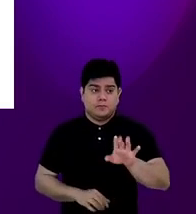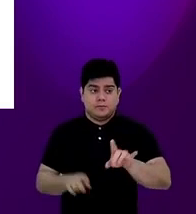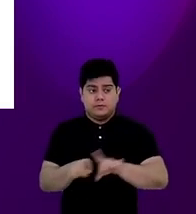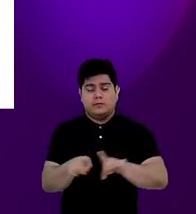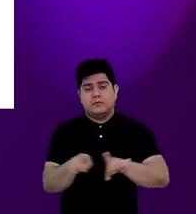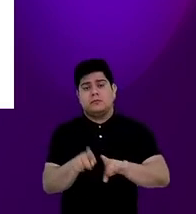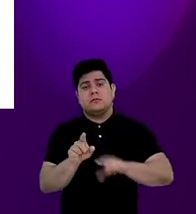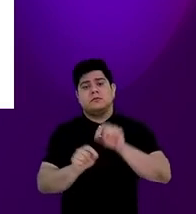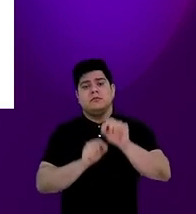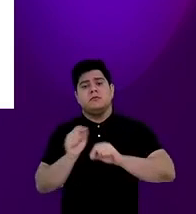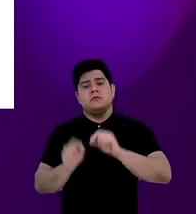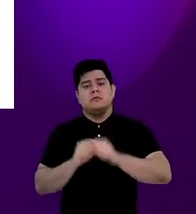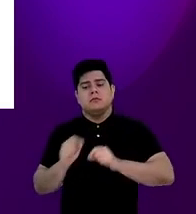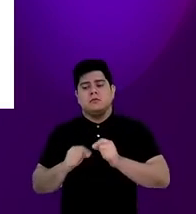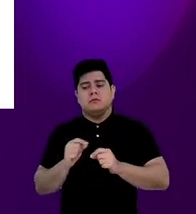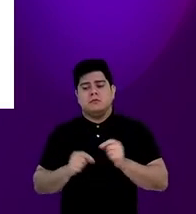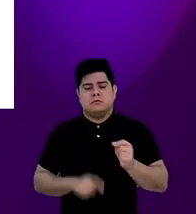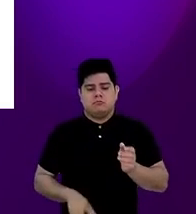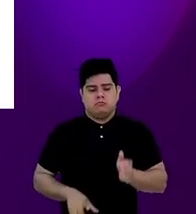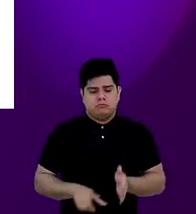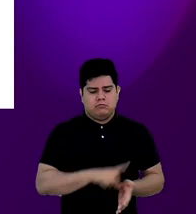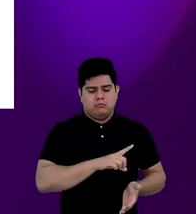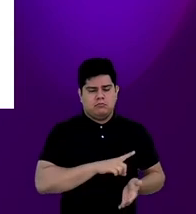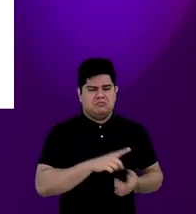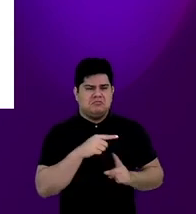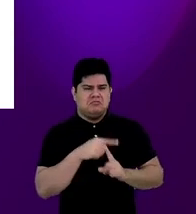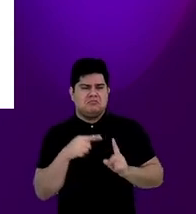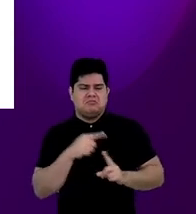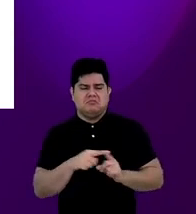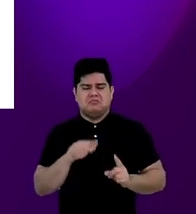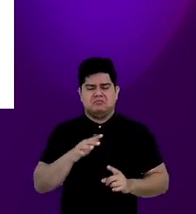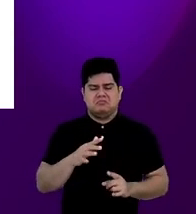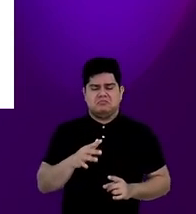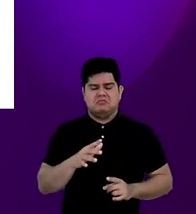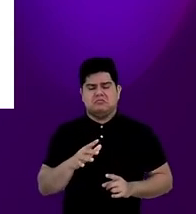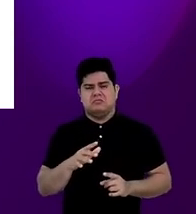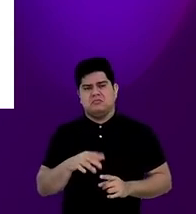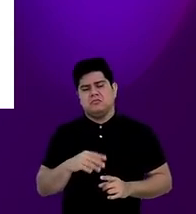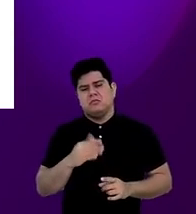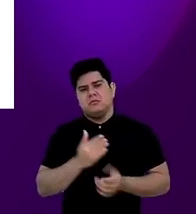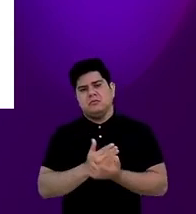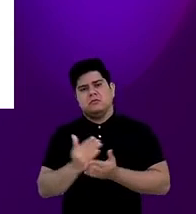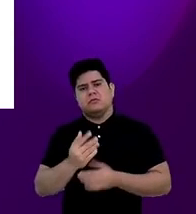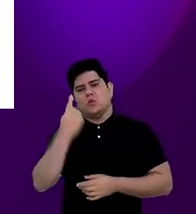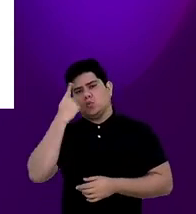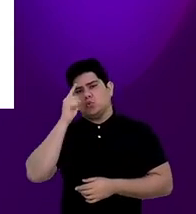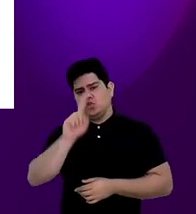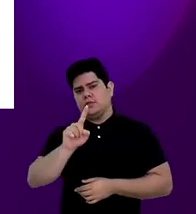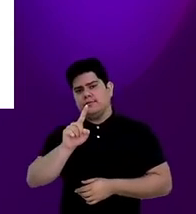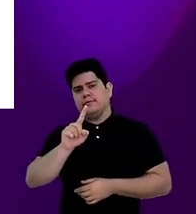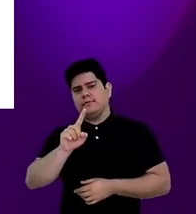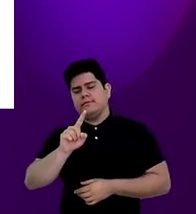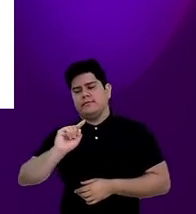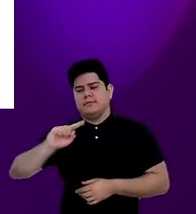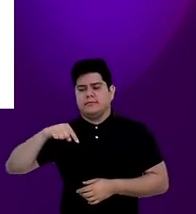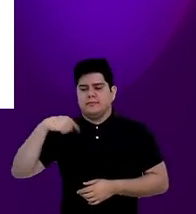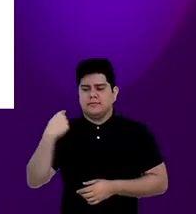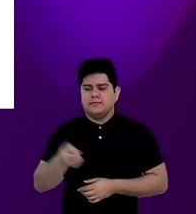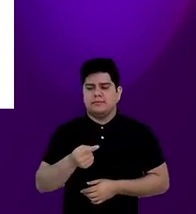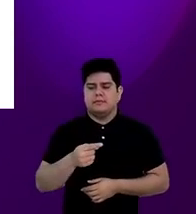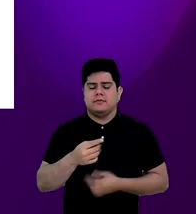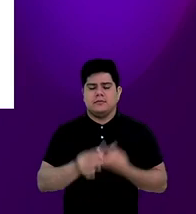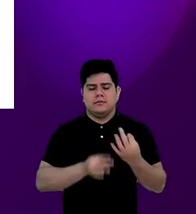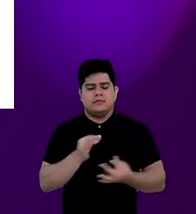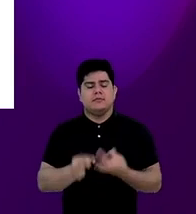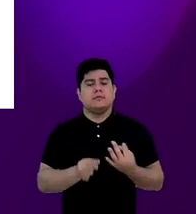simulação de citocina ficou mais precoce, com a mediana de início de cerca de um dia após a terapia, e com isso